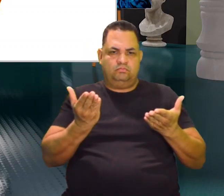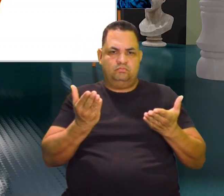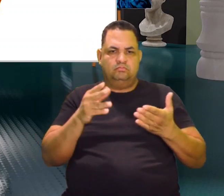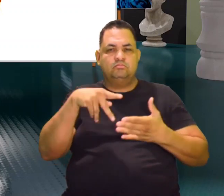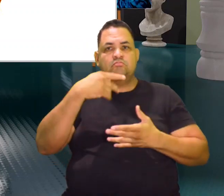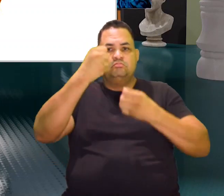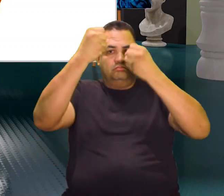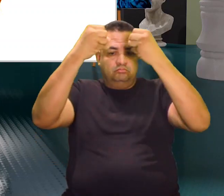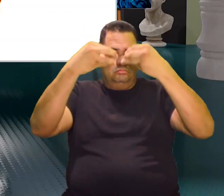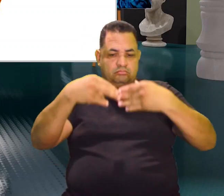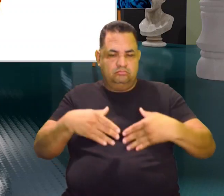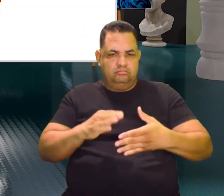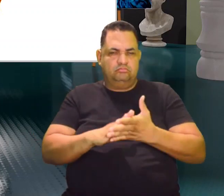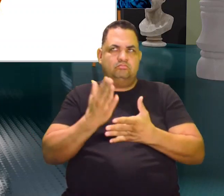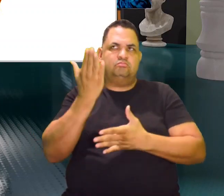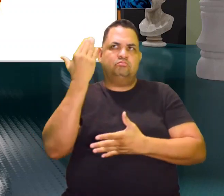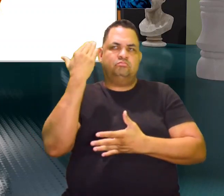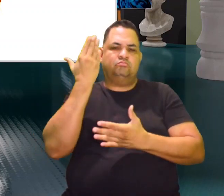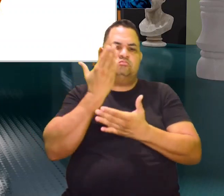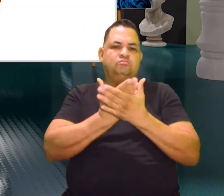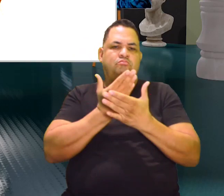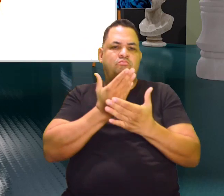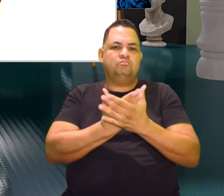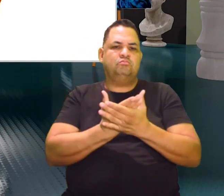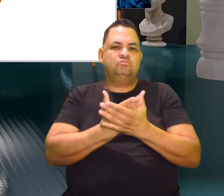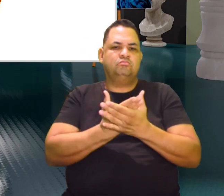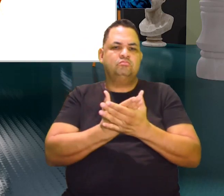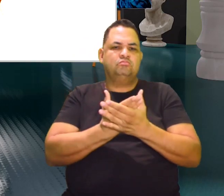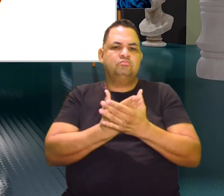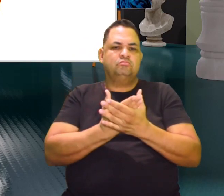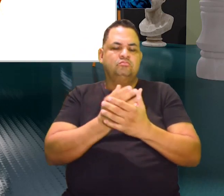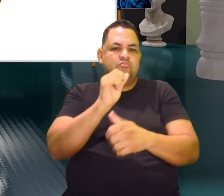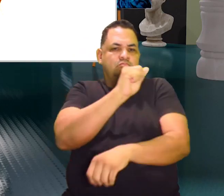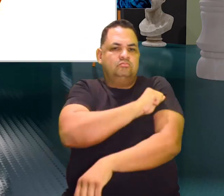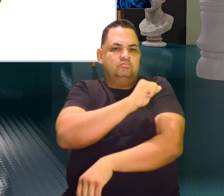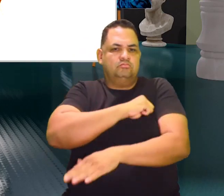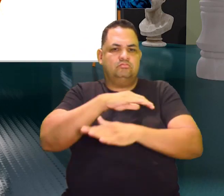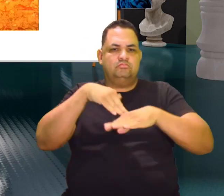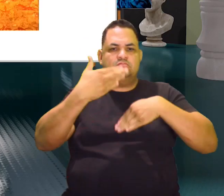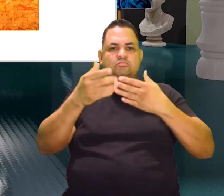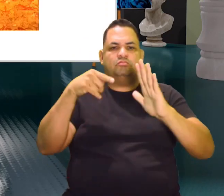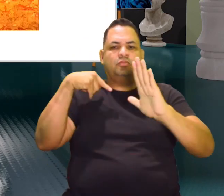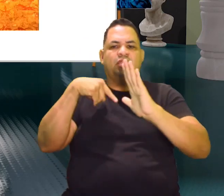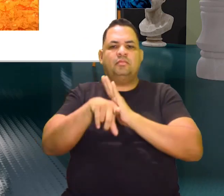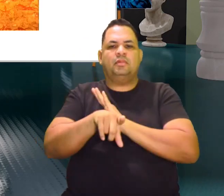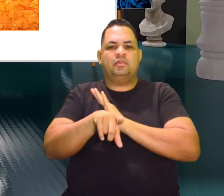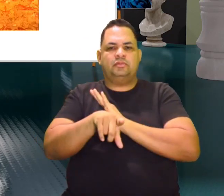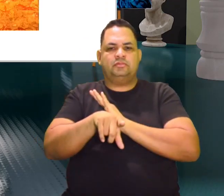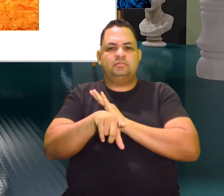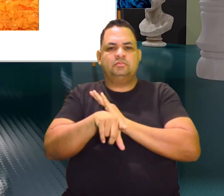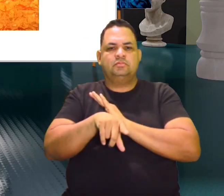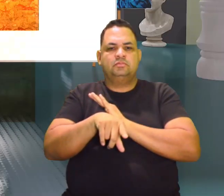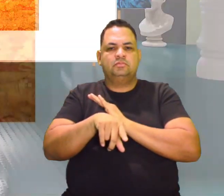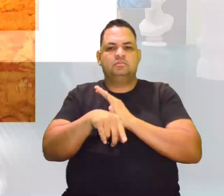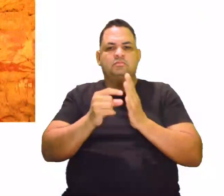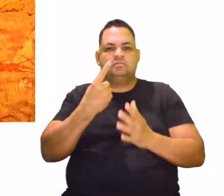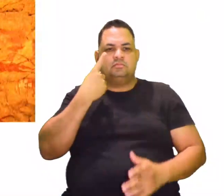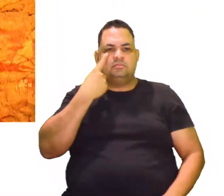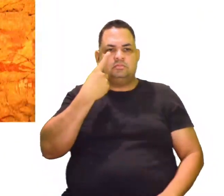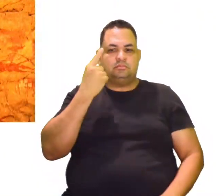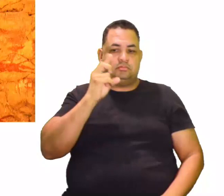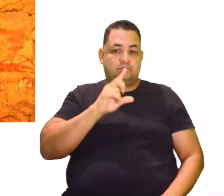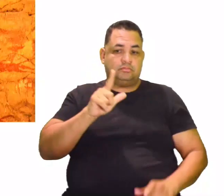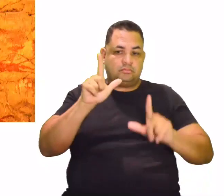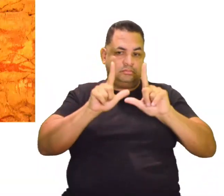falando em outras aulas, certo? Então, estudantes, vamos ver qual é a pergunta do quiz. Olhem para a tela.